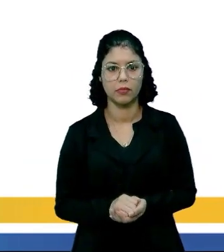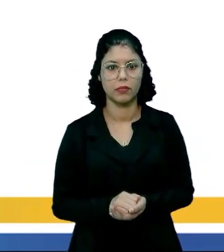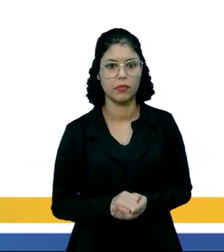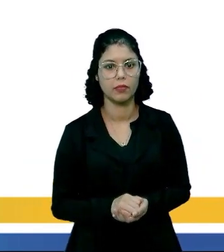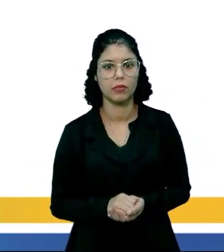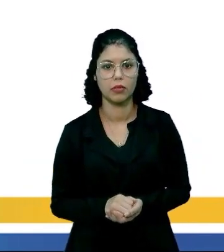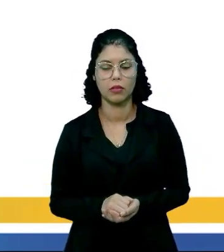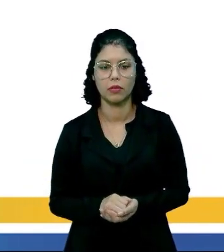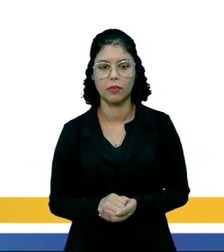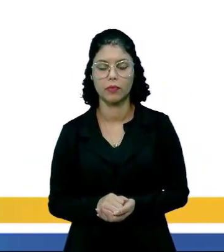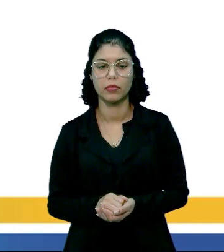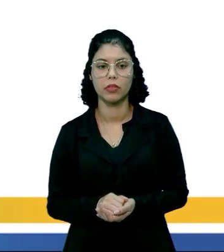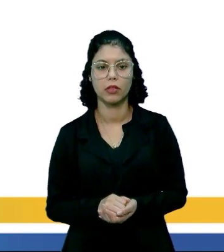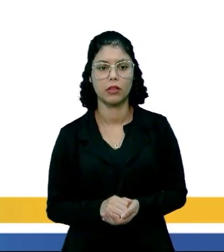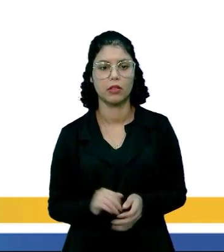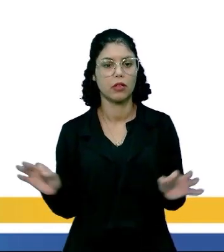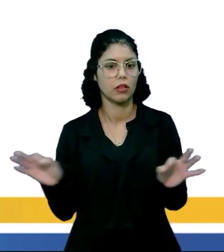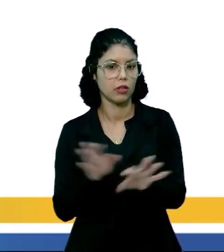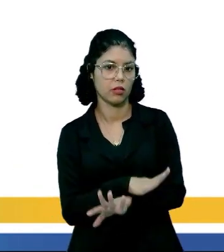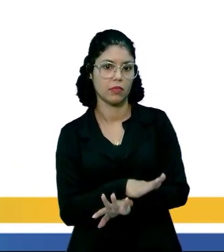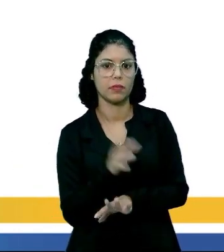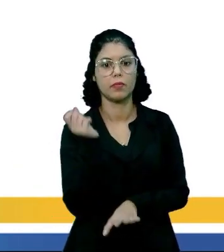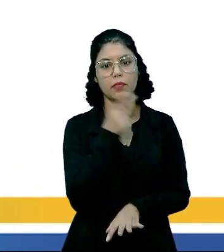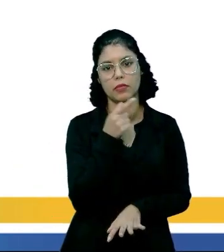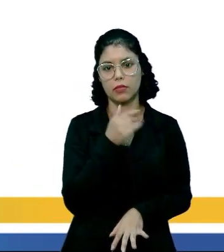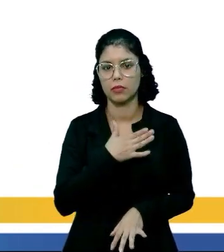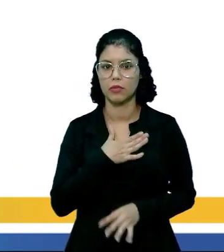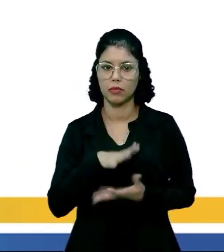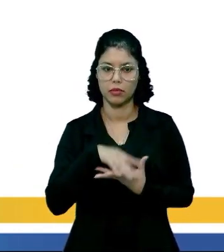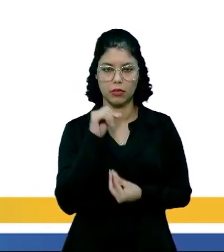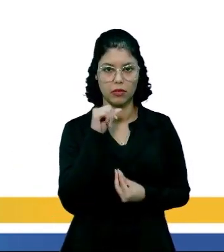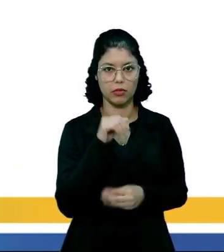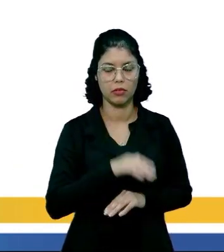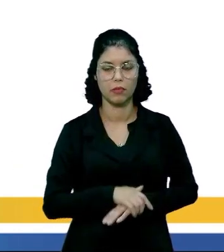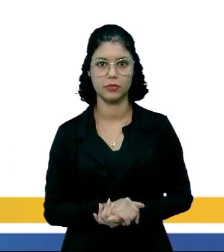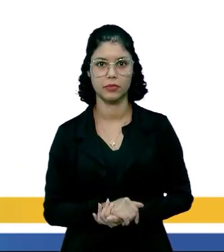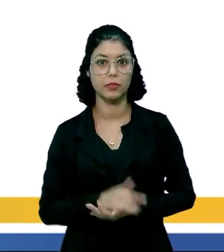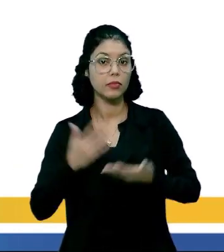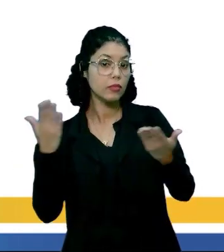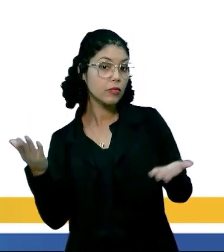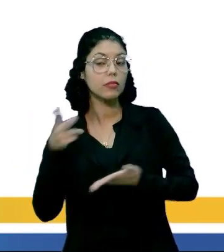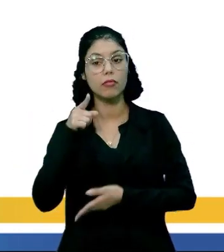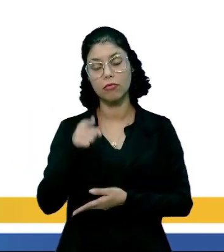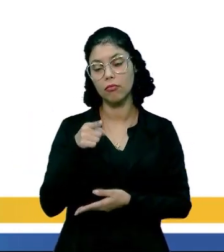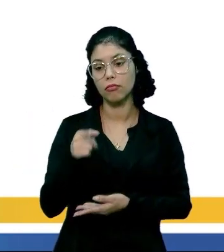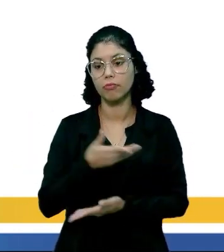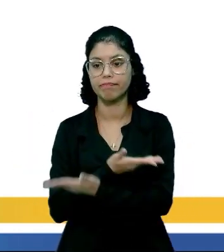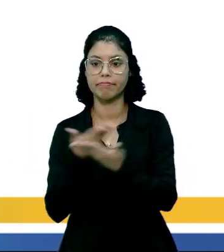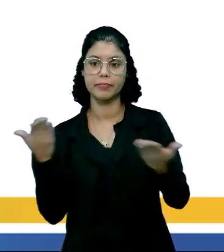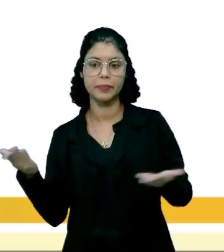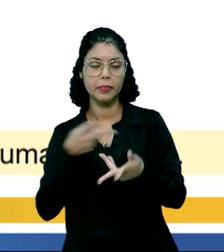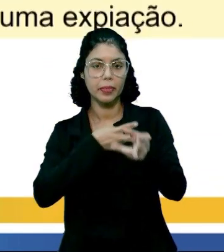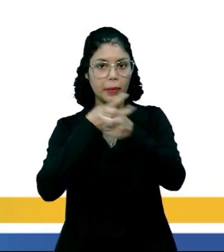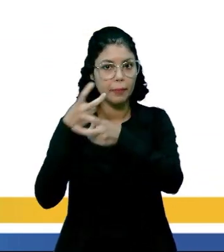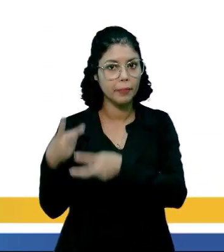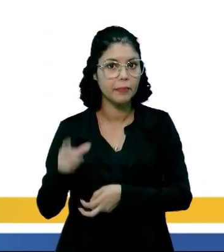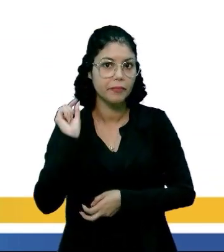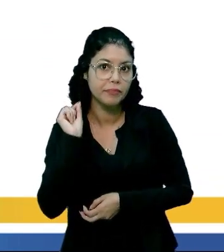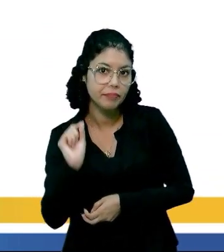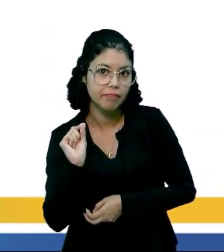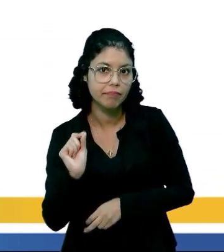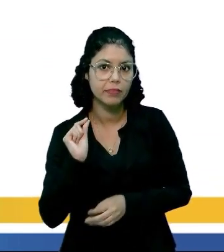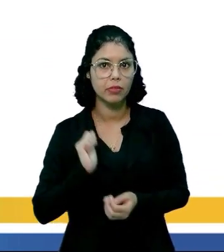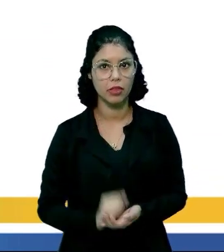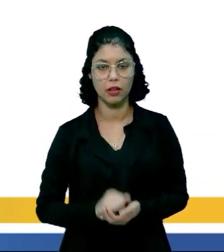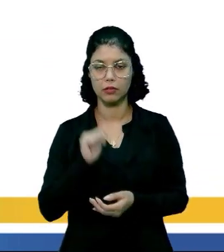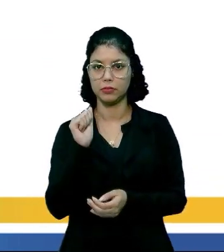as eclusas, perdão, e basta de comédias na minha alma. Então aqui, pessoal, o que nós